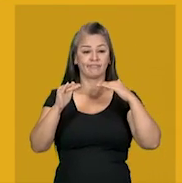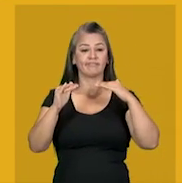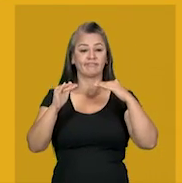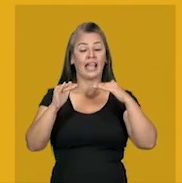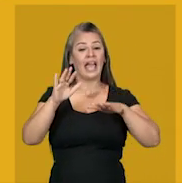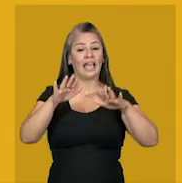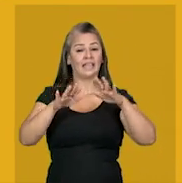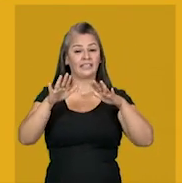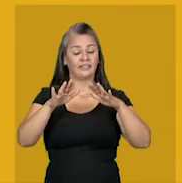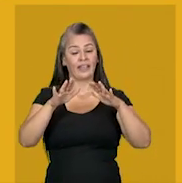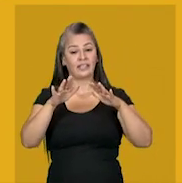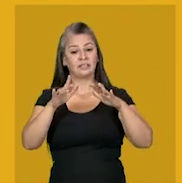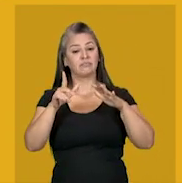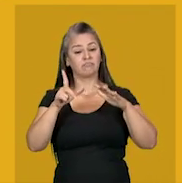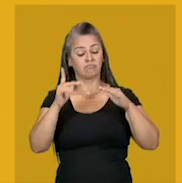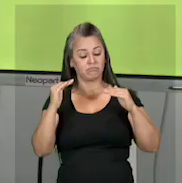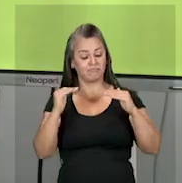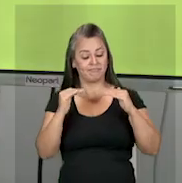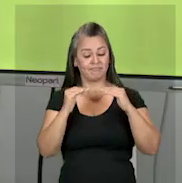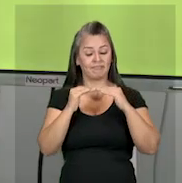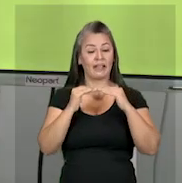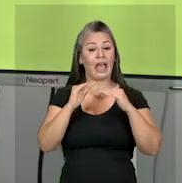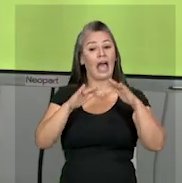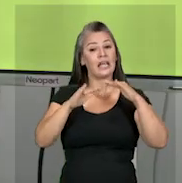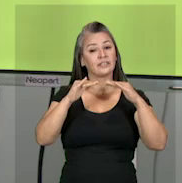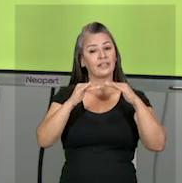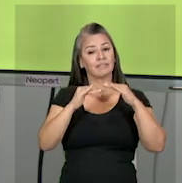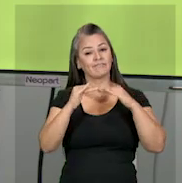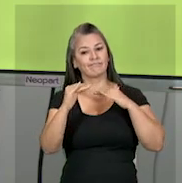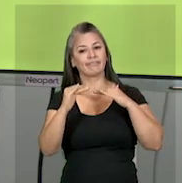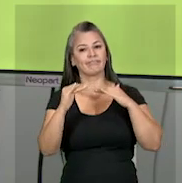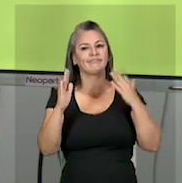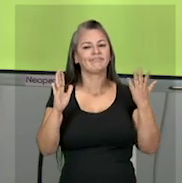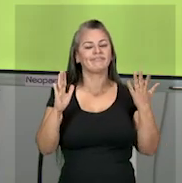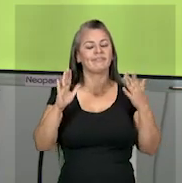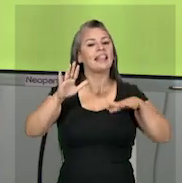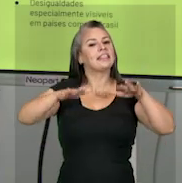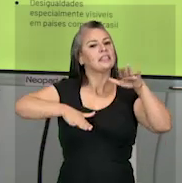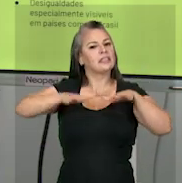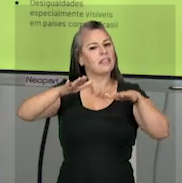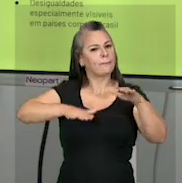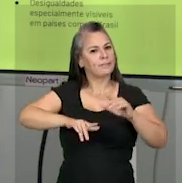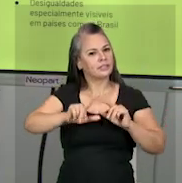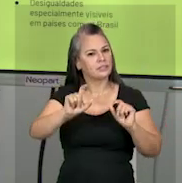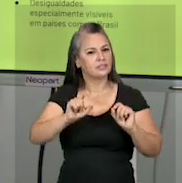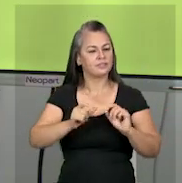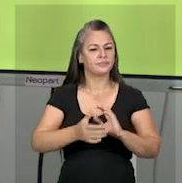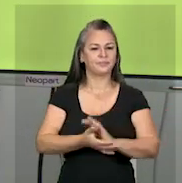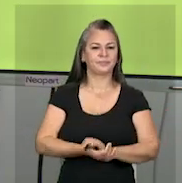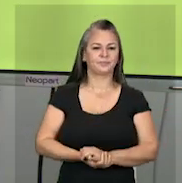vezes estão juntos e funcionam muito bem, e princípios que, dependendo de como eles são implementados, não são,